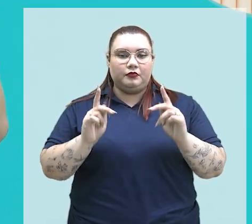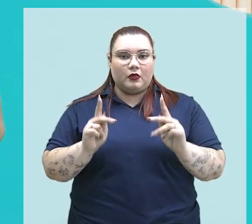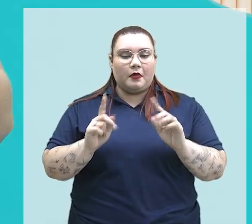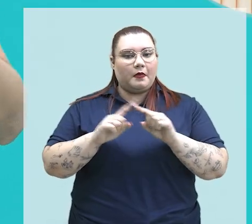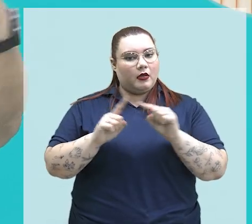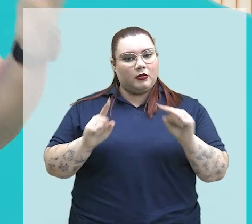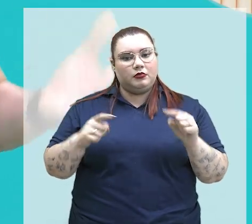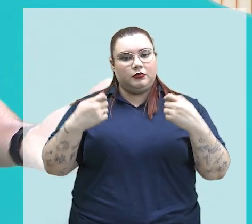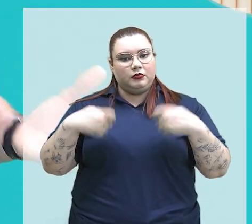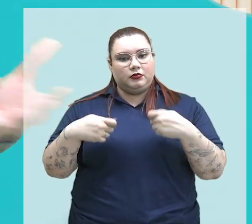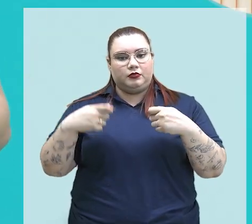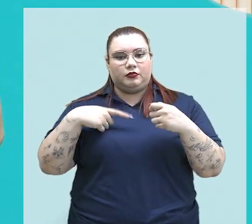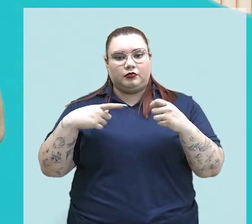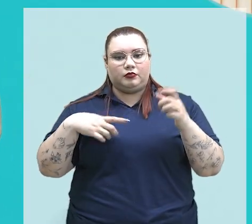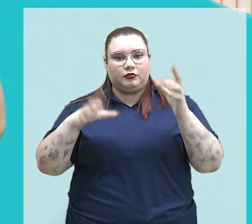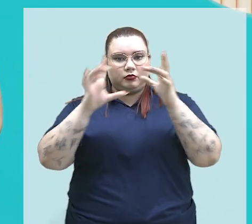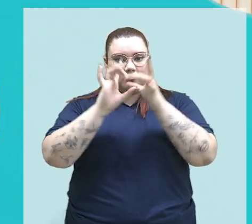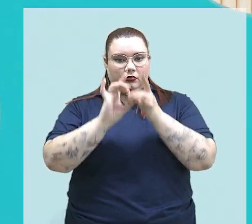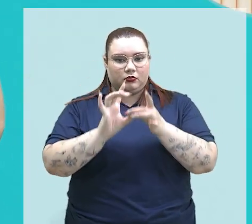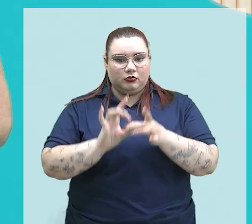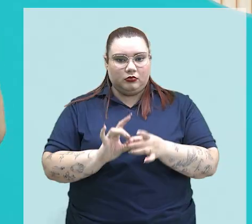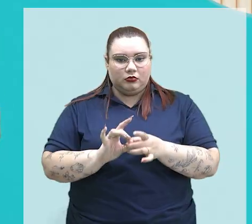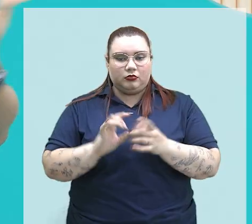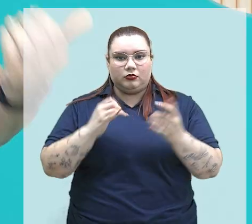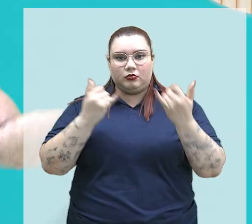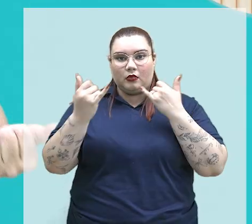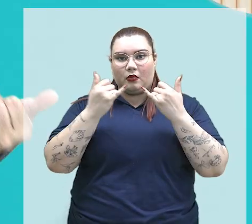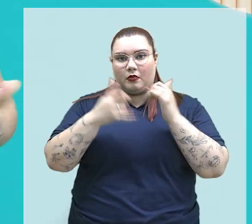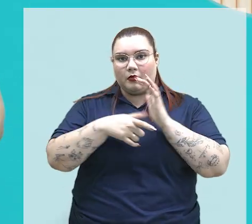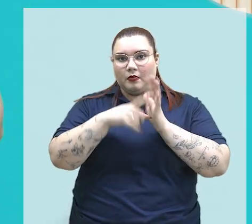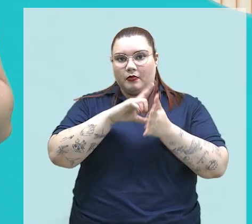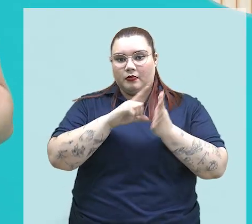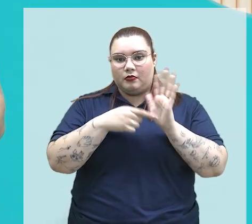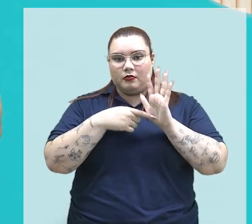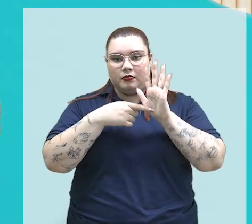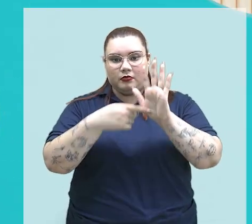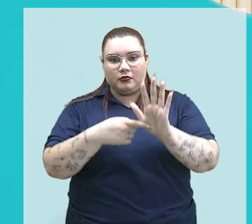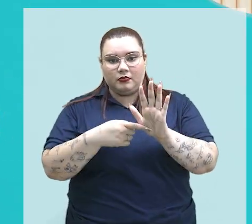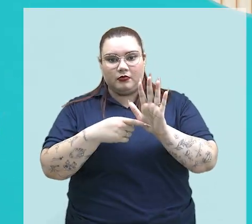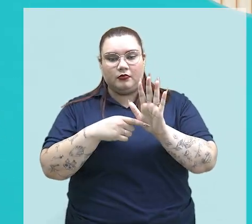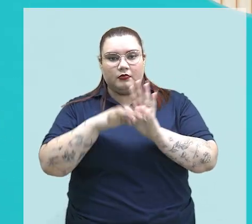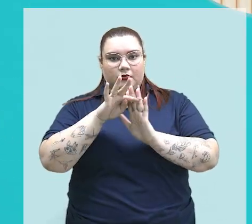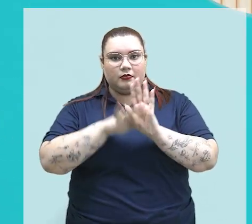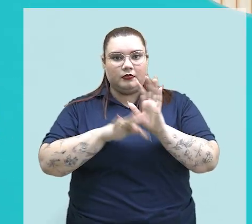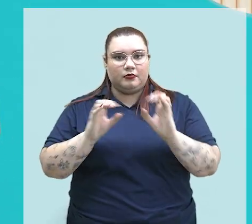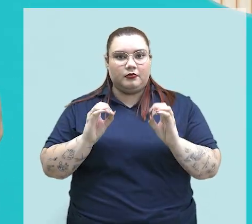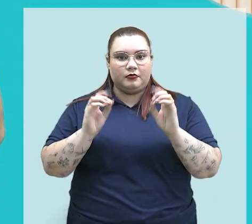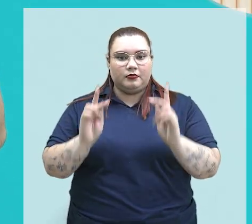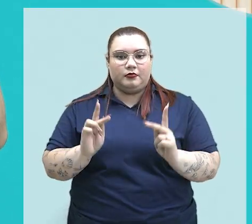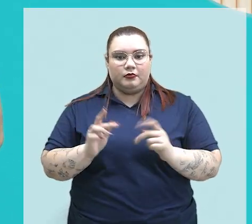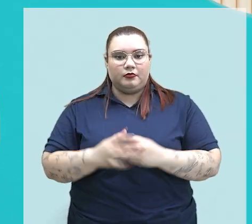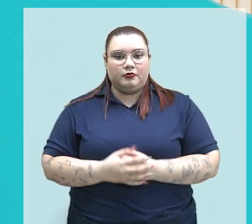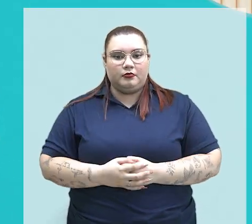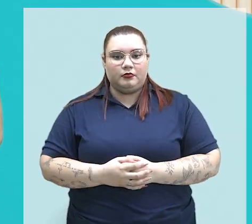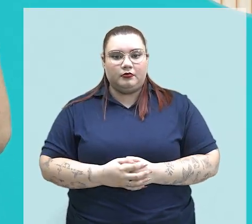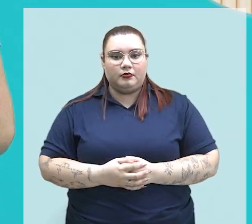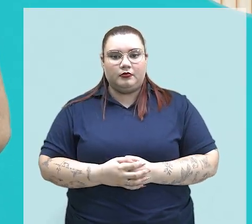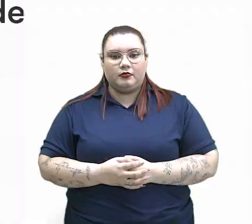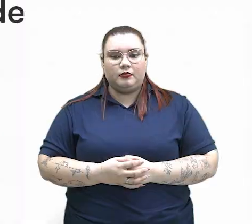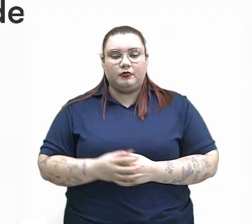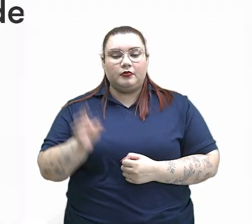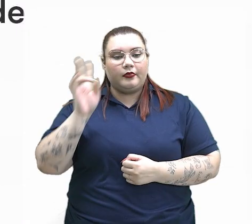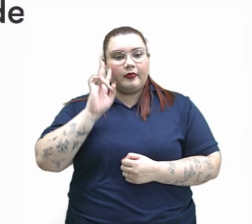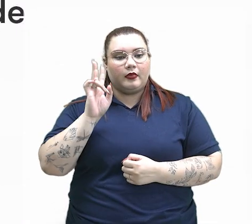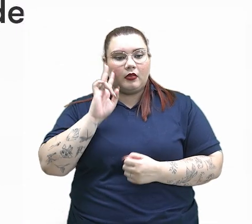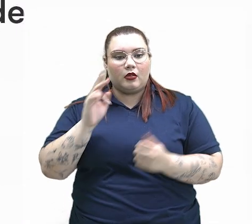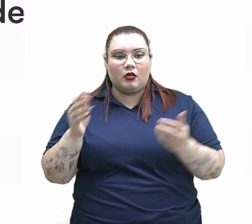que isso precisa estar casando ali com as informações que você trouxe anteriormente no seu texto, tá bom? Então, nós vamos